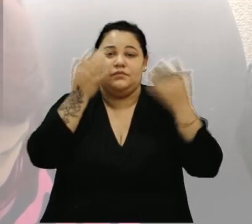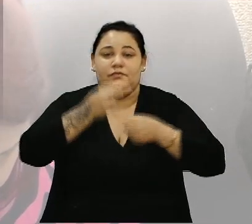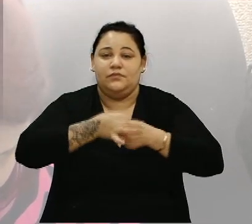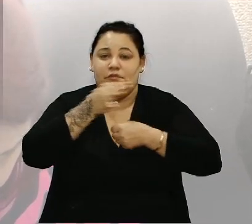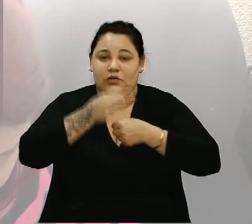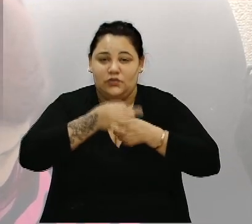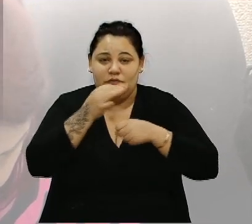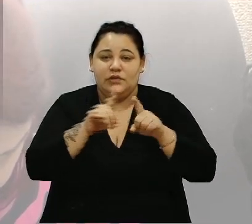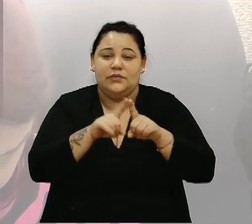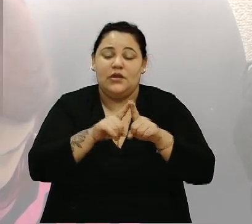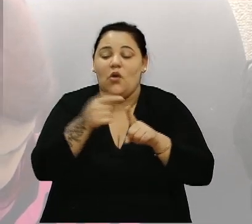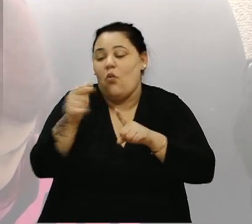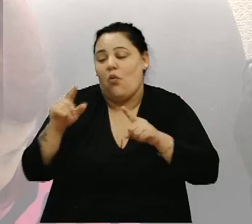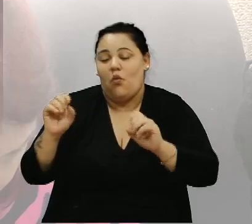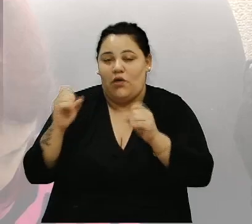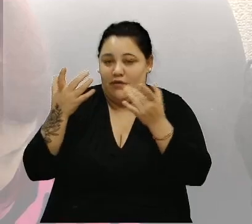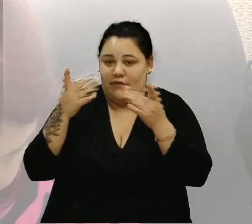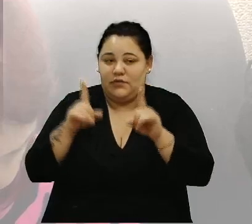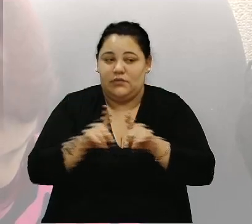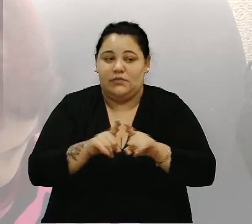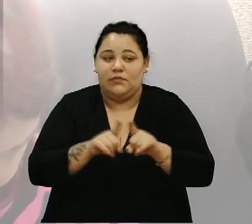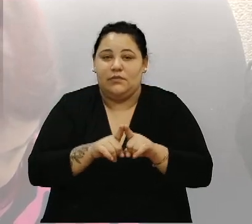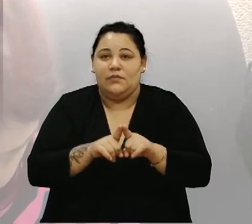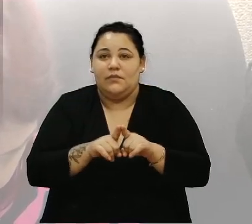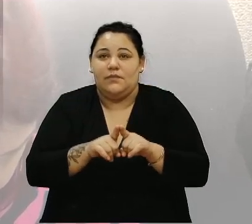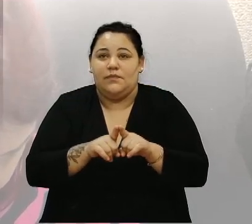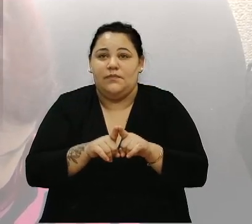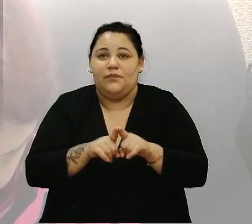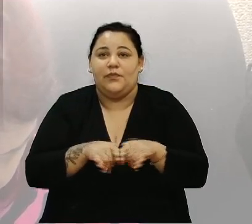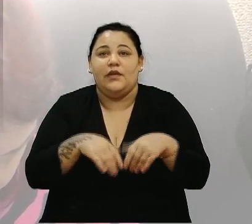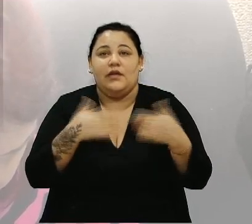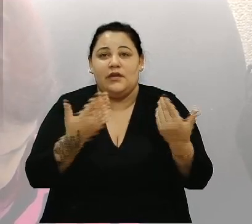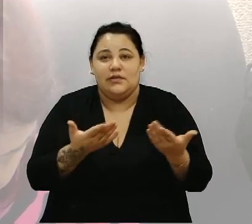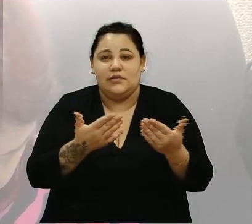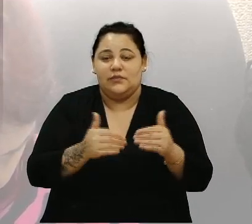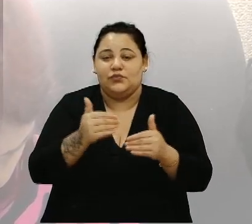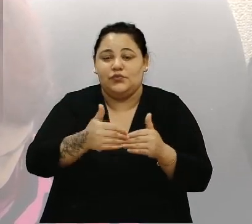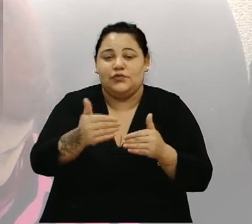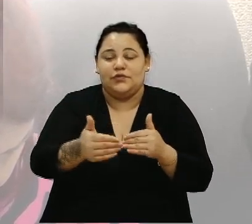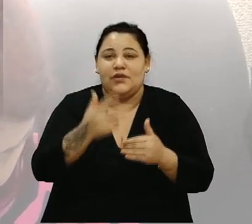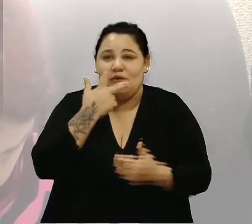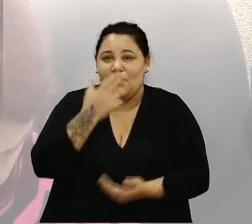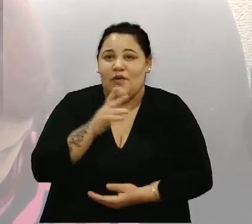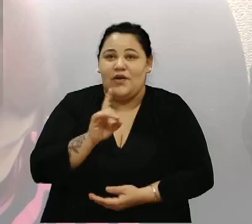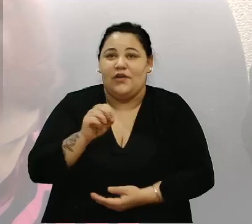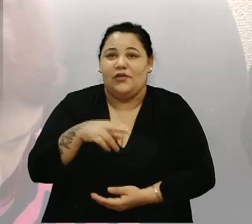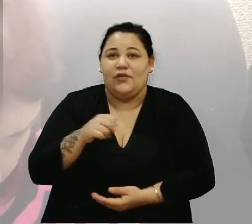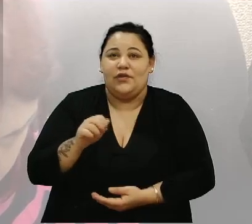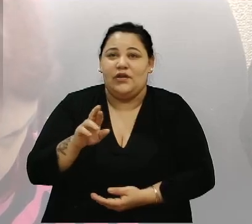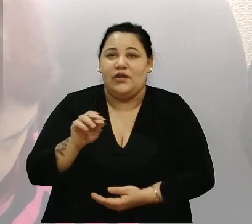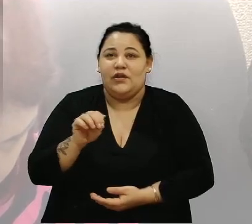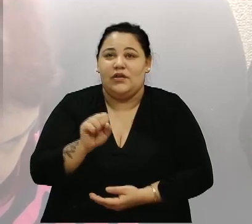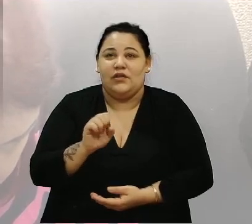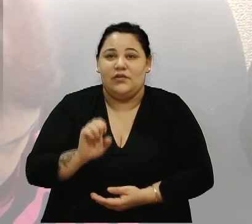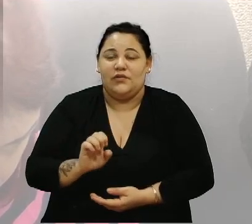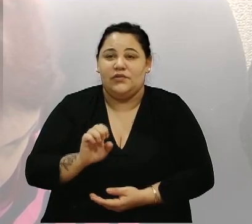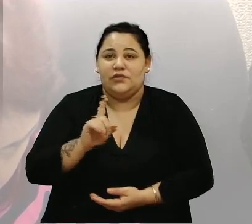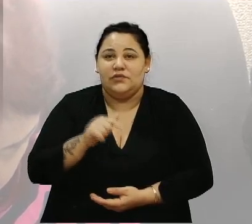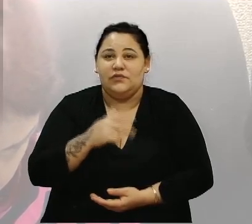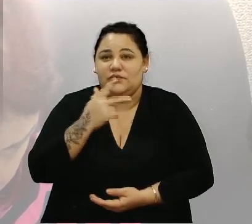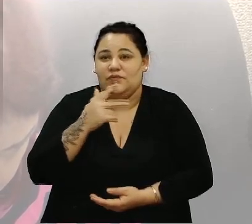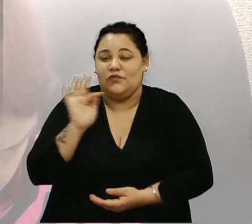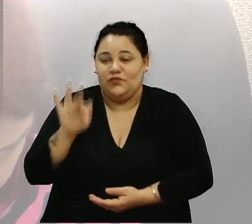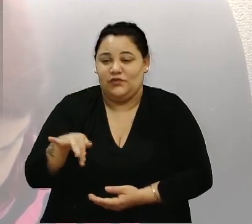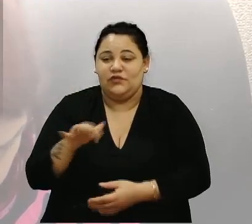alguns outros eventos. E assim sucede com a dona Rose. Final de ano,